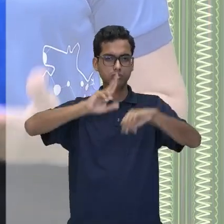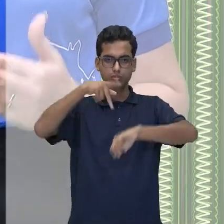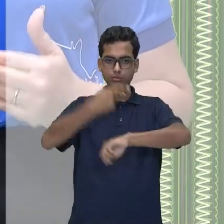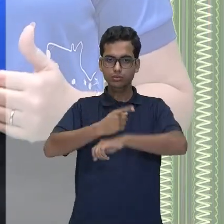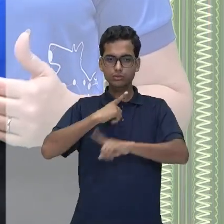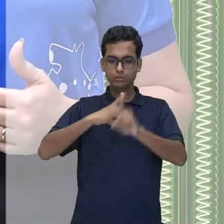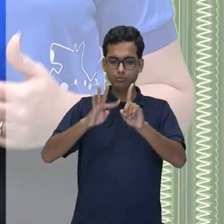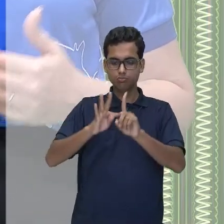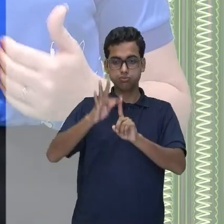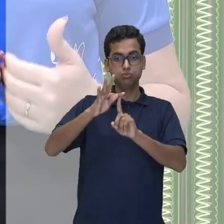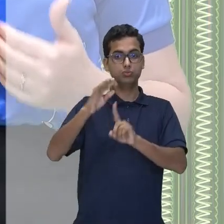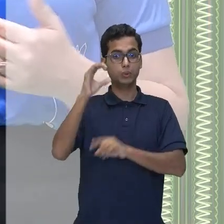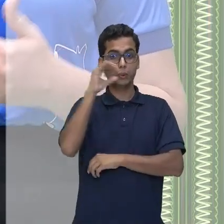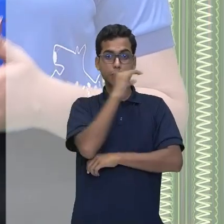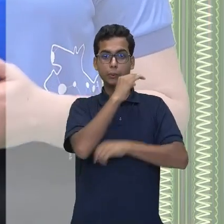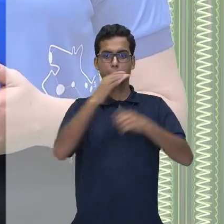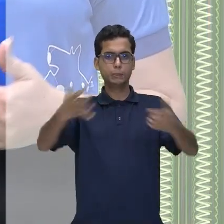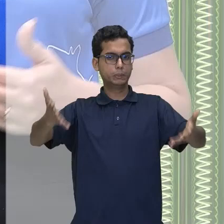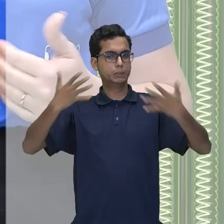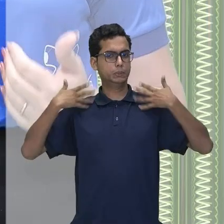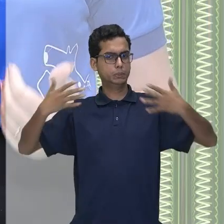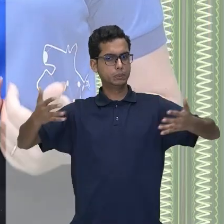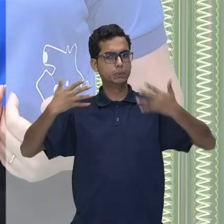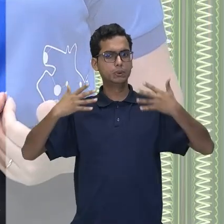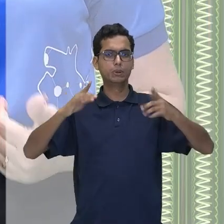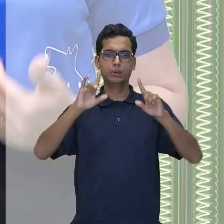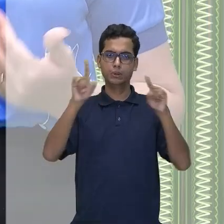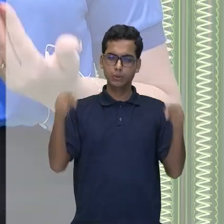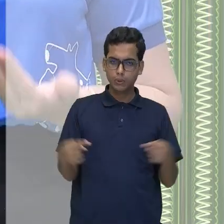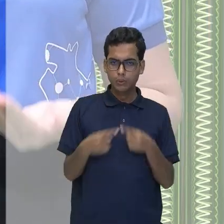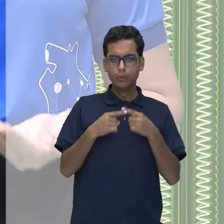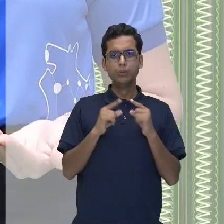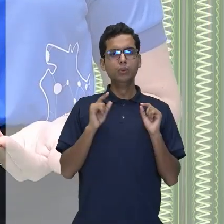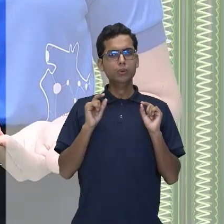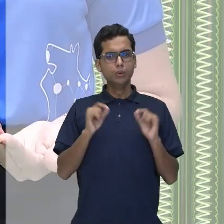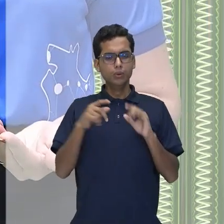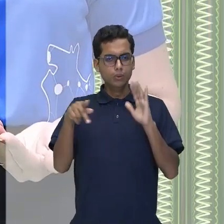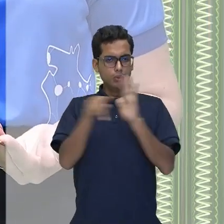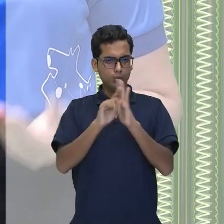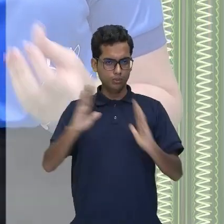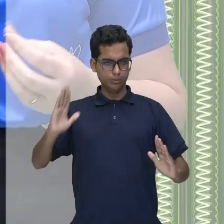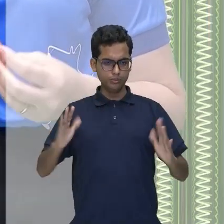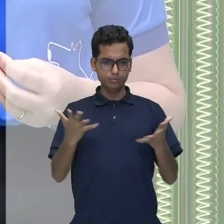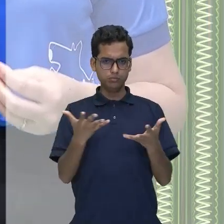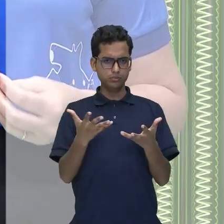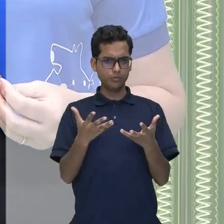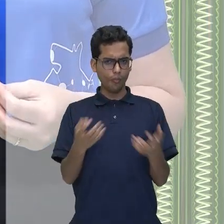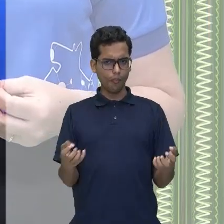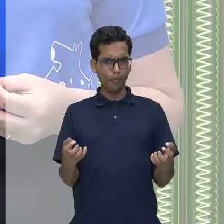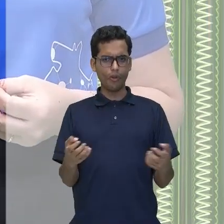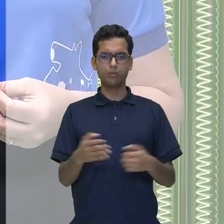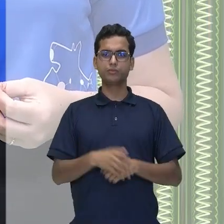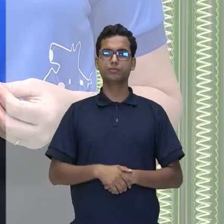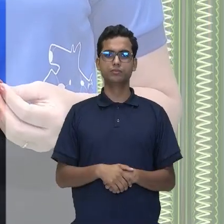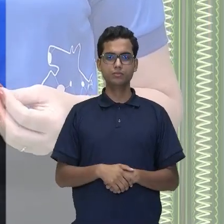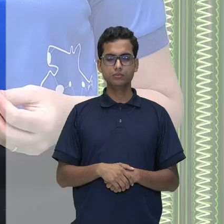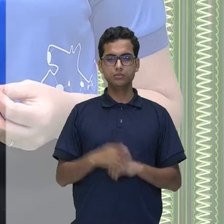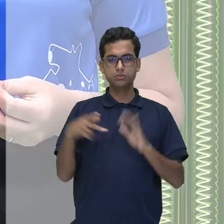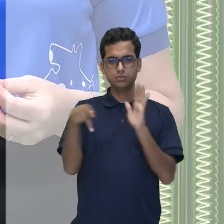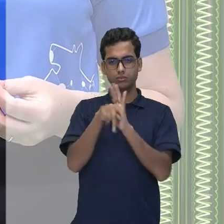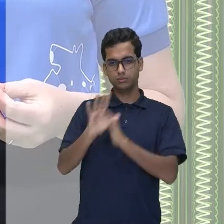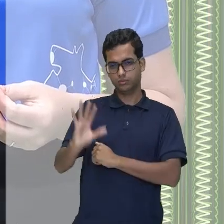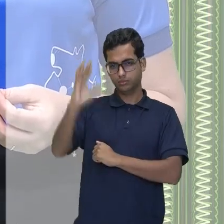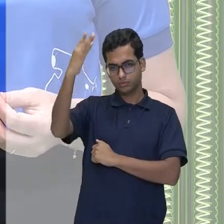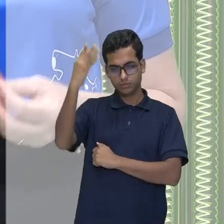temperatura. Né? Então, é algo que está relacionado aí, né, a essa seca, tá, gente? Então, é um fenômeno que deveria